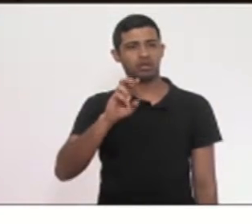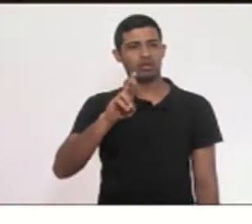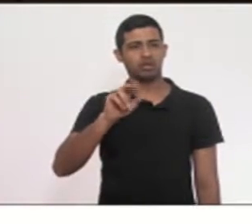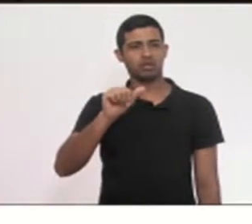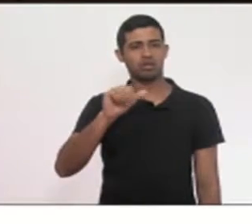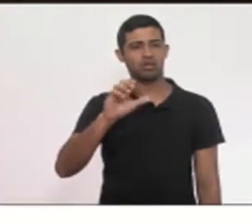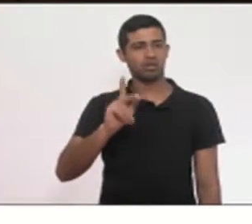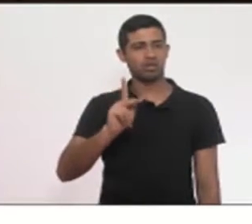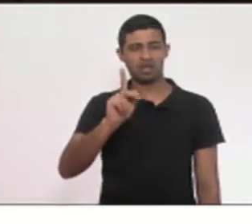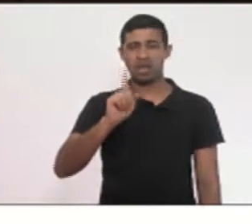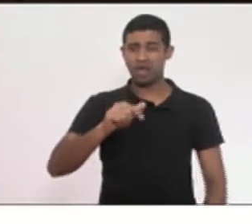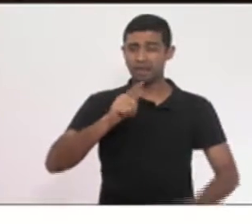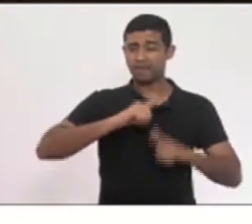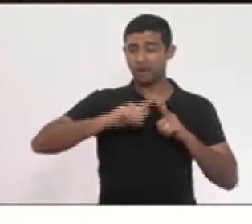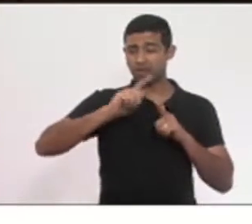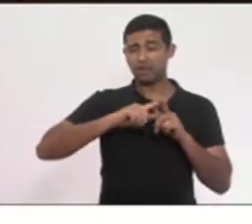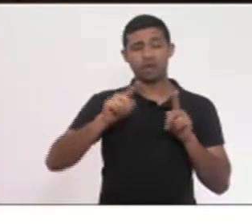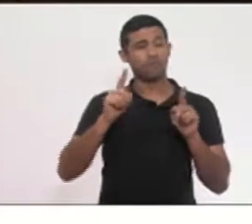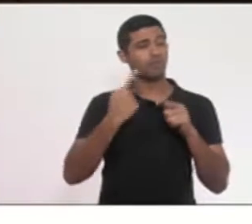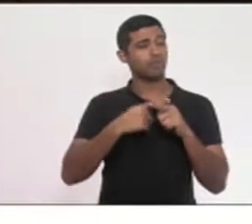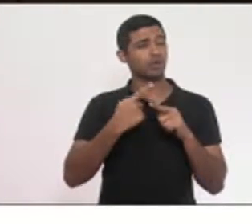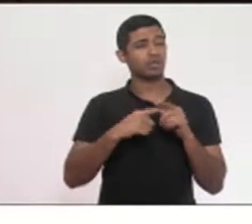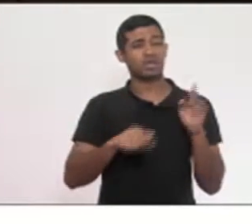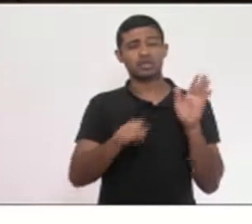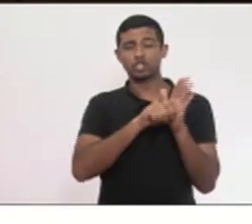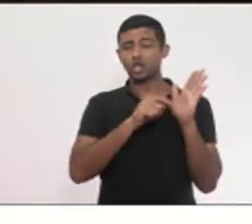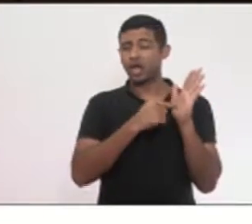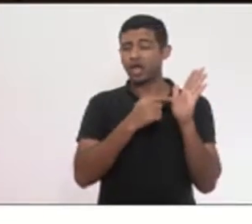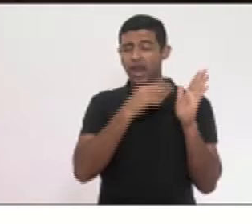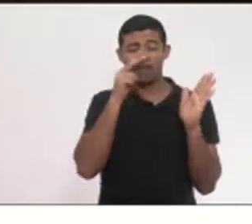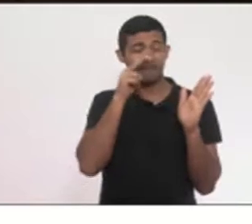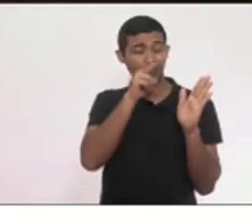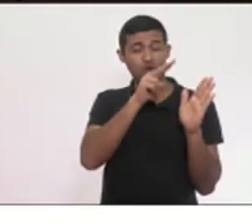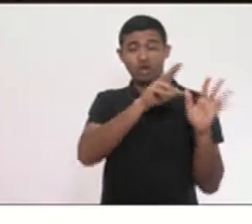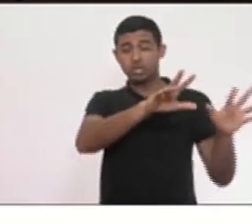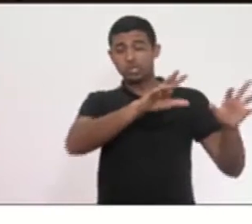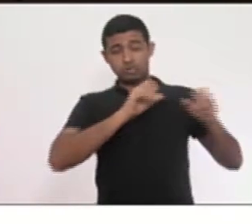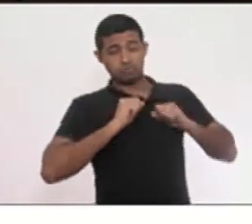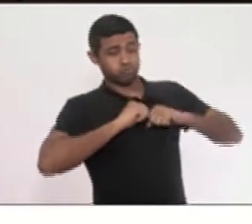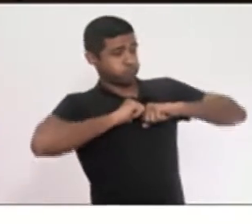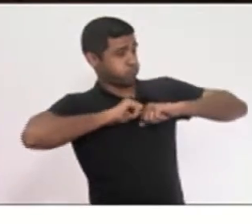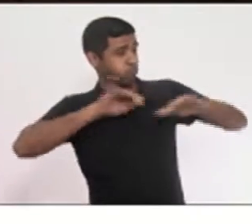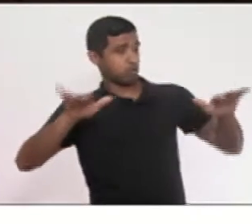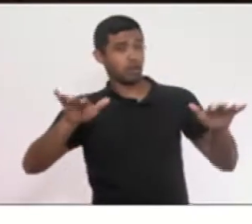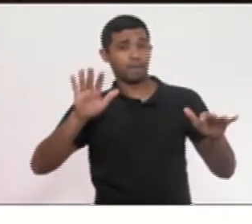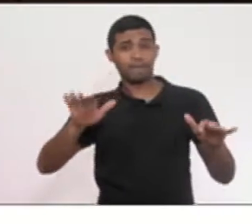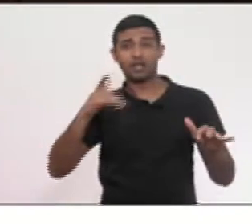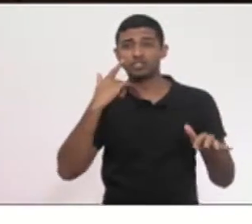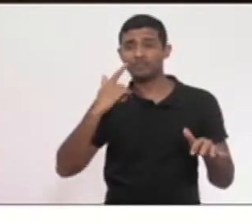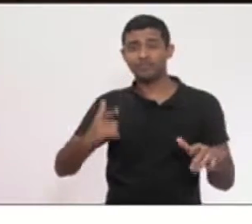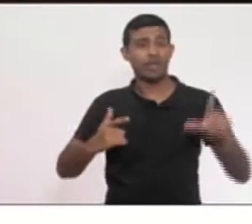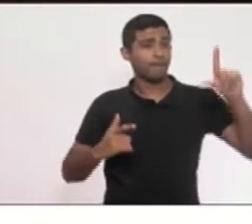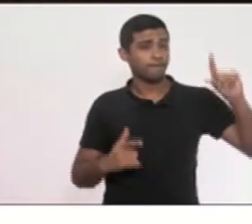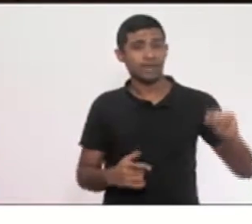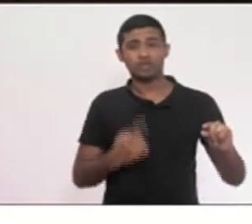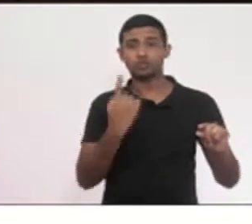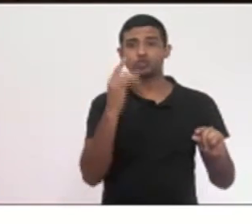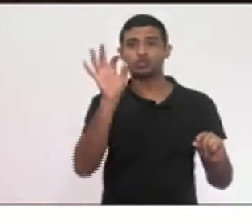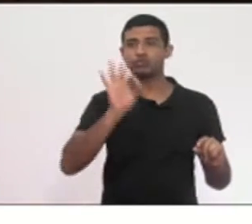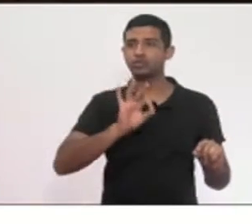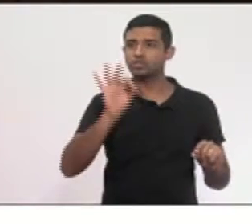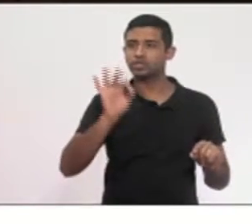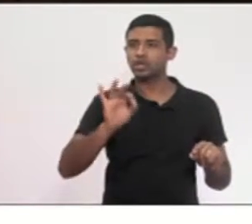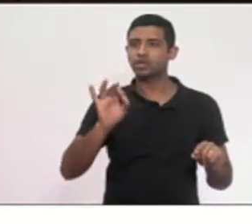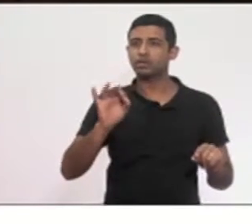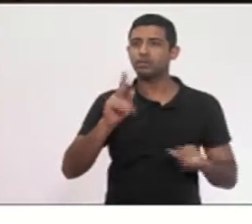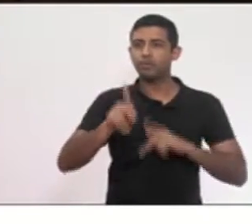porque é uma droga com forte impacto na saúde da população, mas é uma droga consumida por menos de 1% da população,